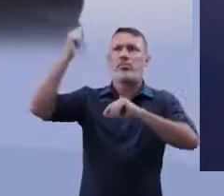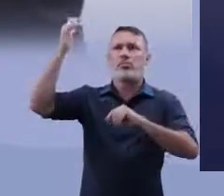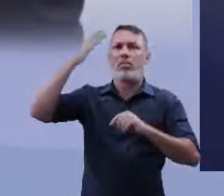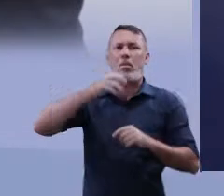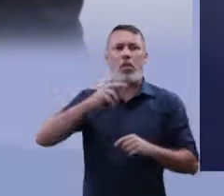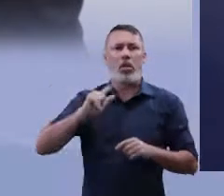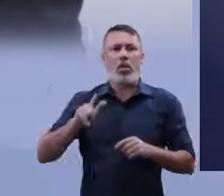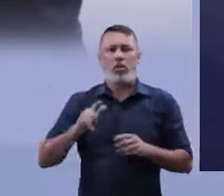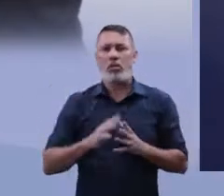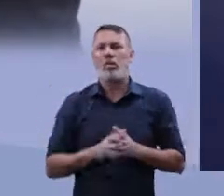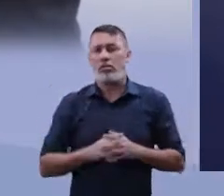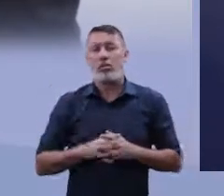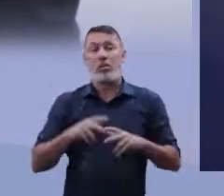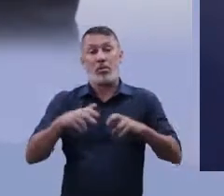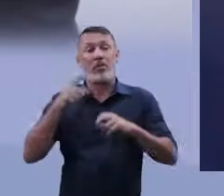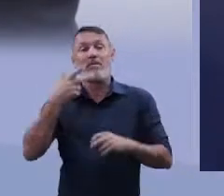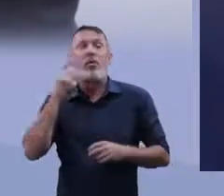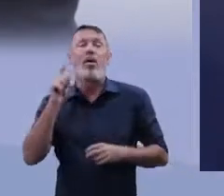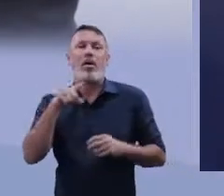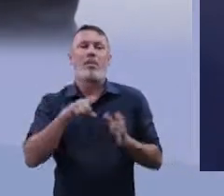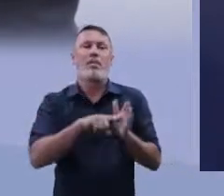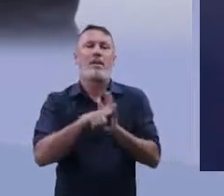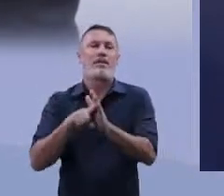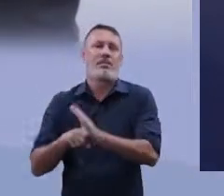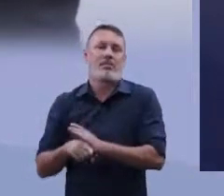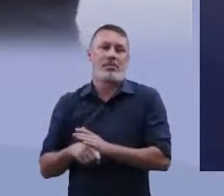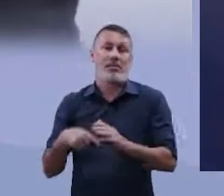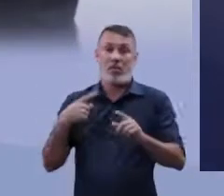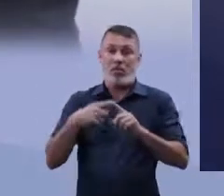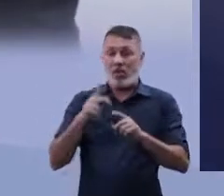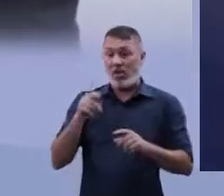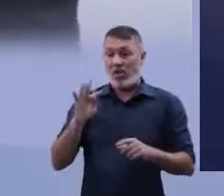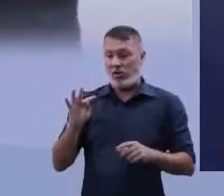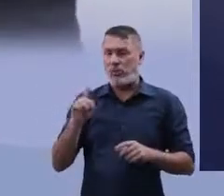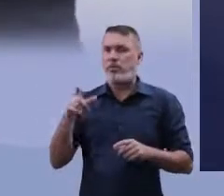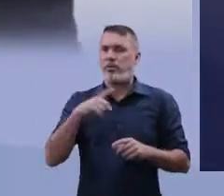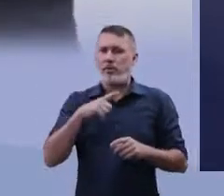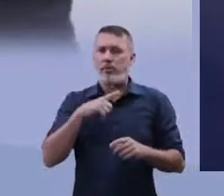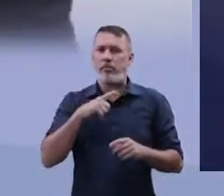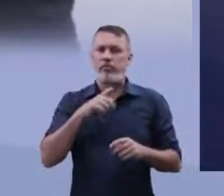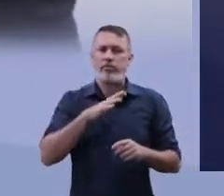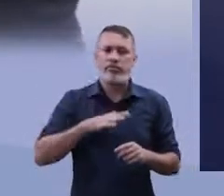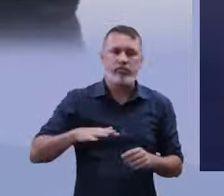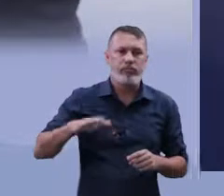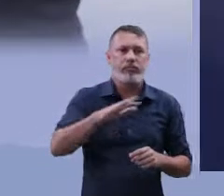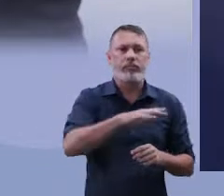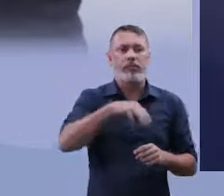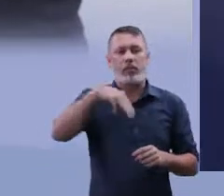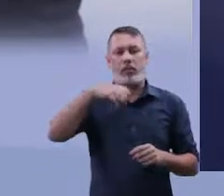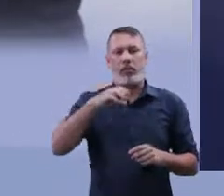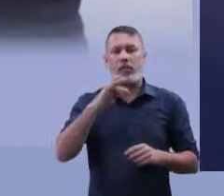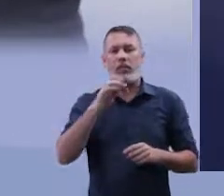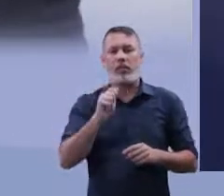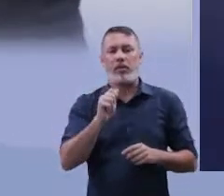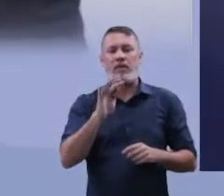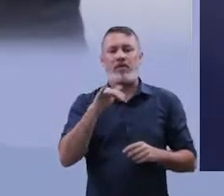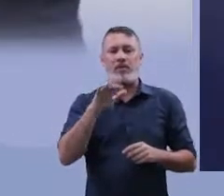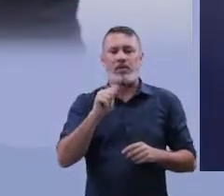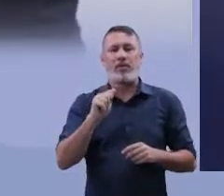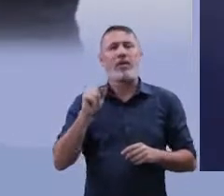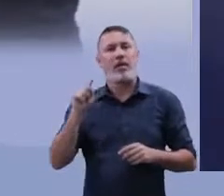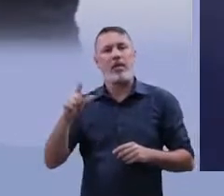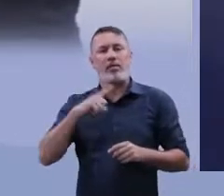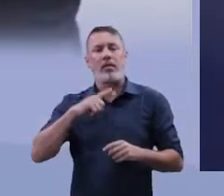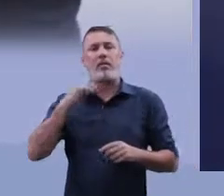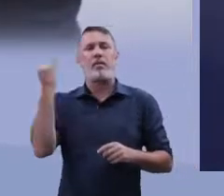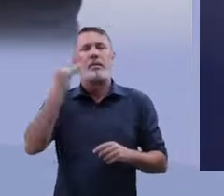de mim. Então, pesquisar, vamos lembrar que a formação do Kant é toda na metafísica, e era muito importante para ele compreender como